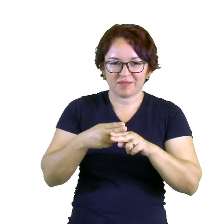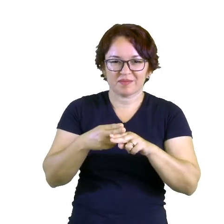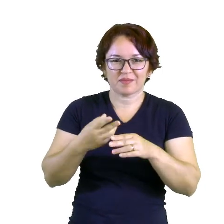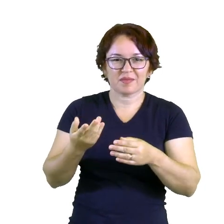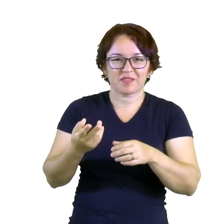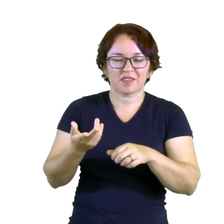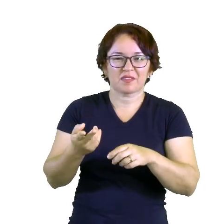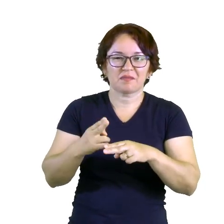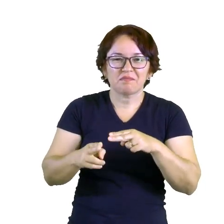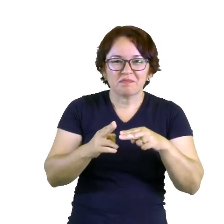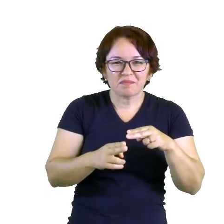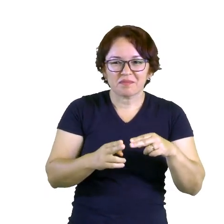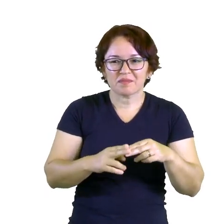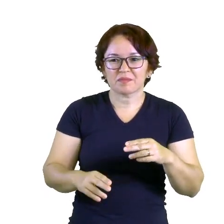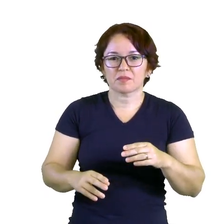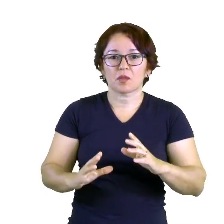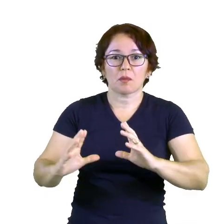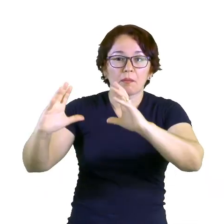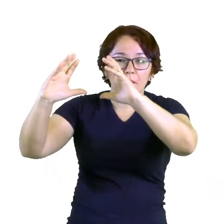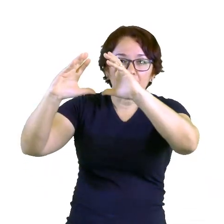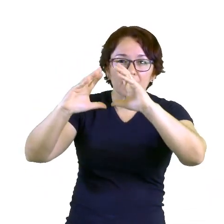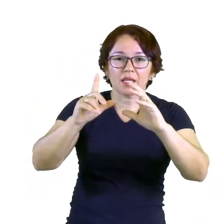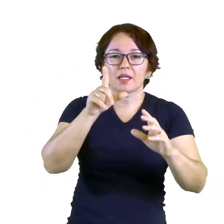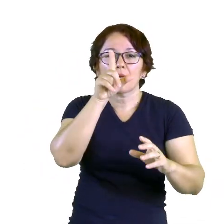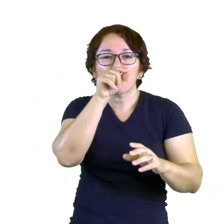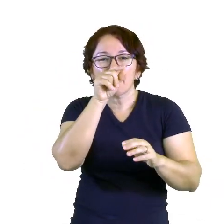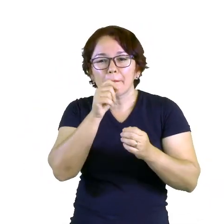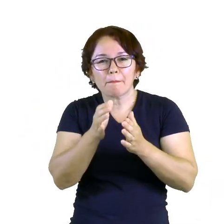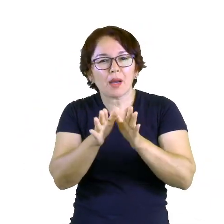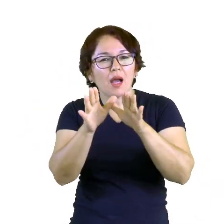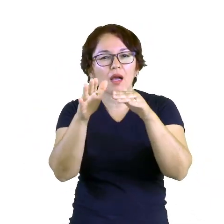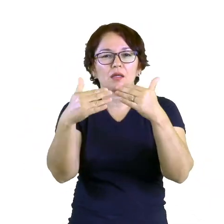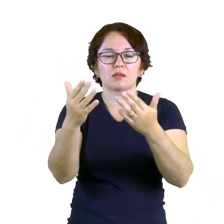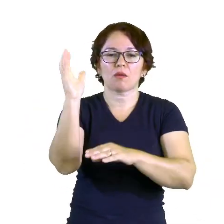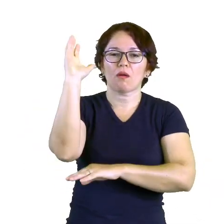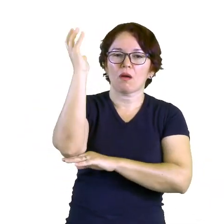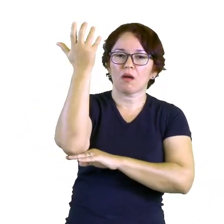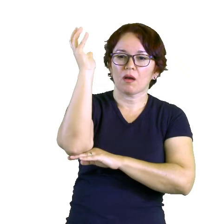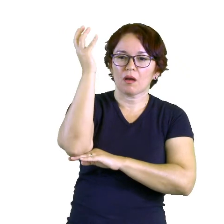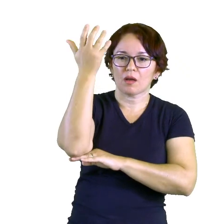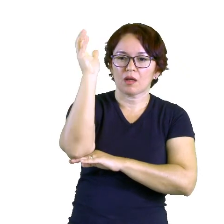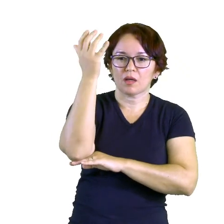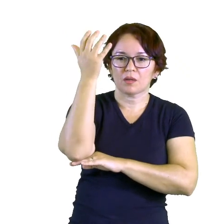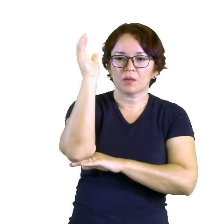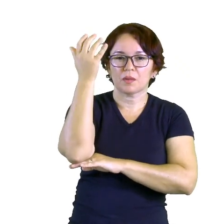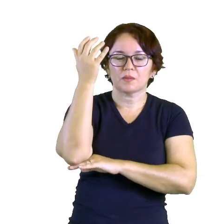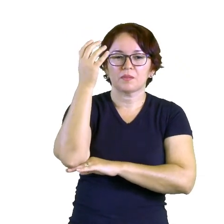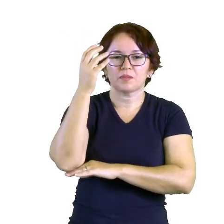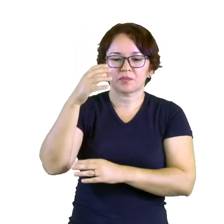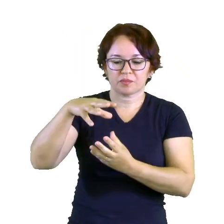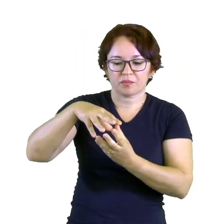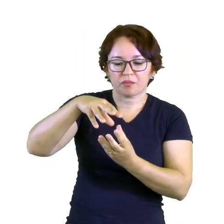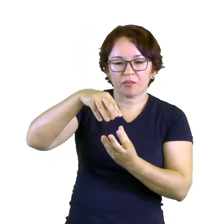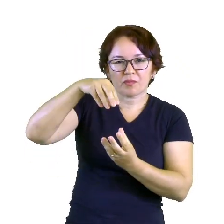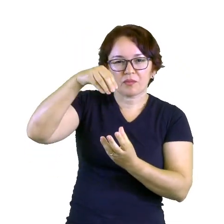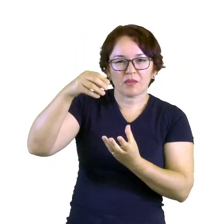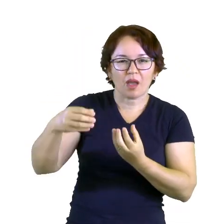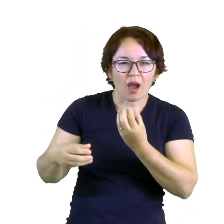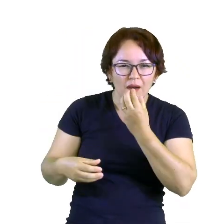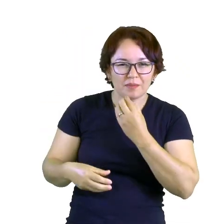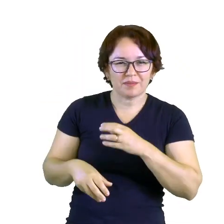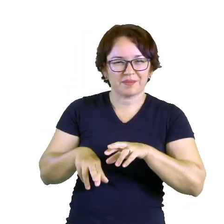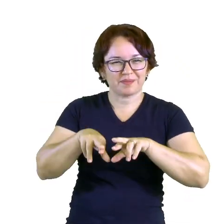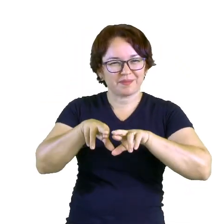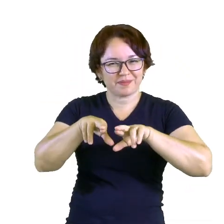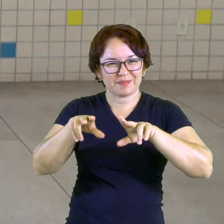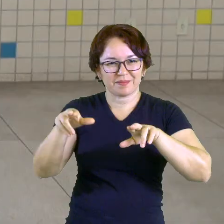planeta, pássaro, árvore e pêssego. Essas palavras, todas elas